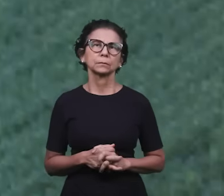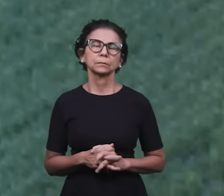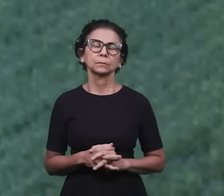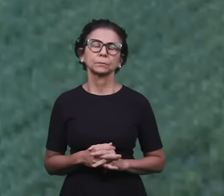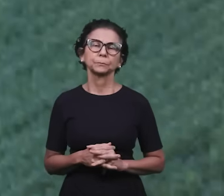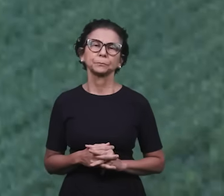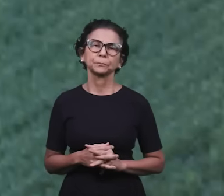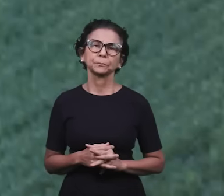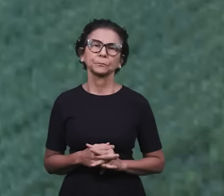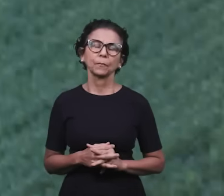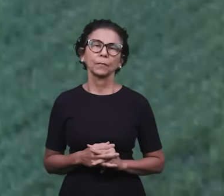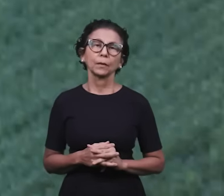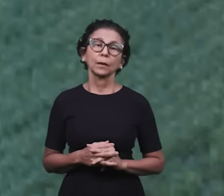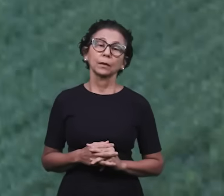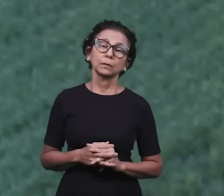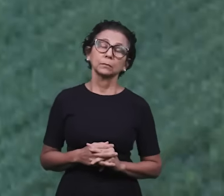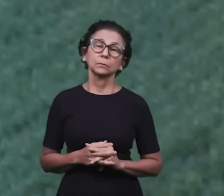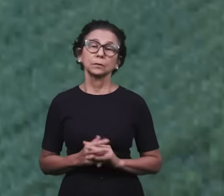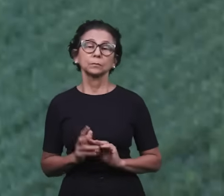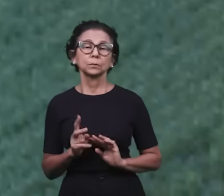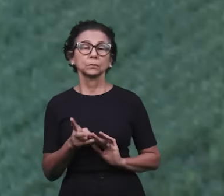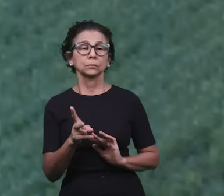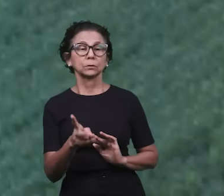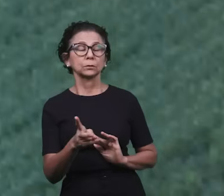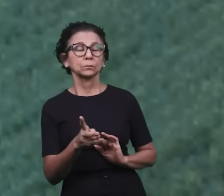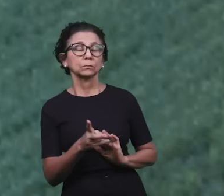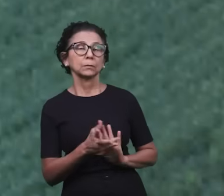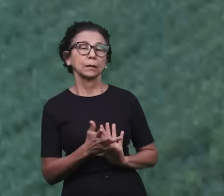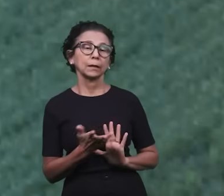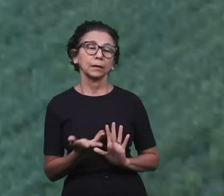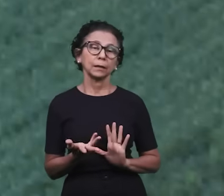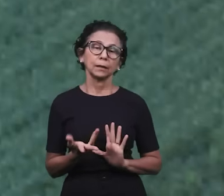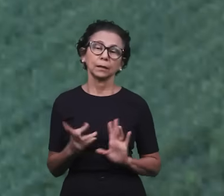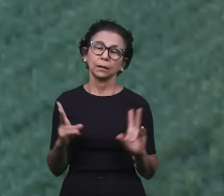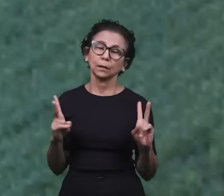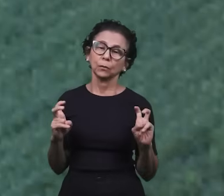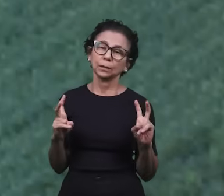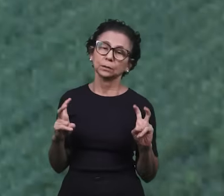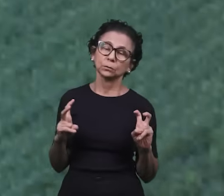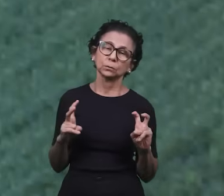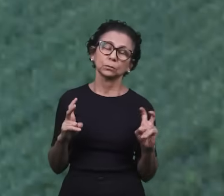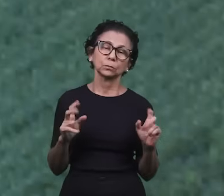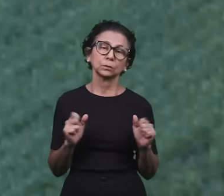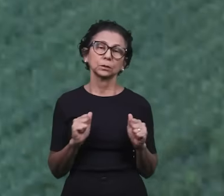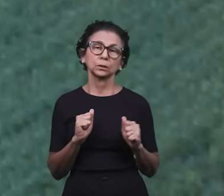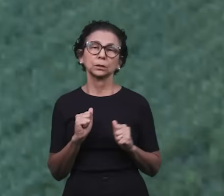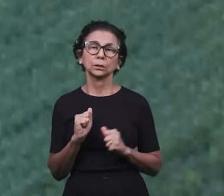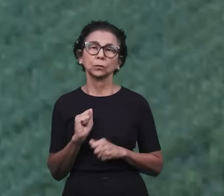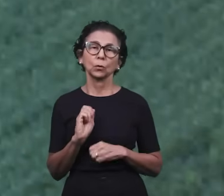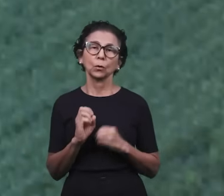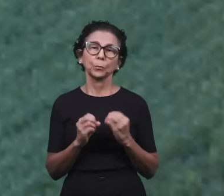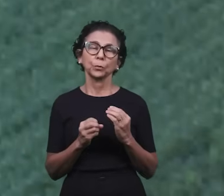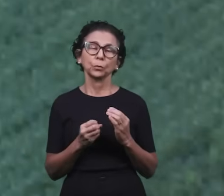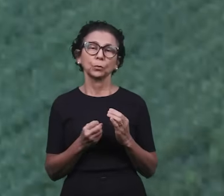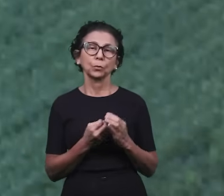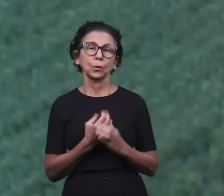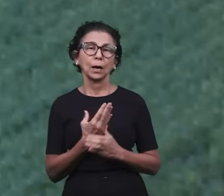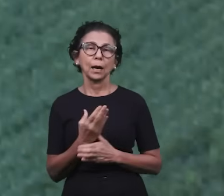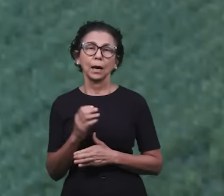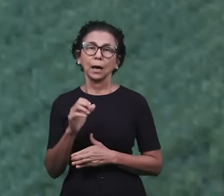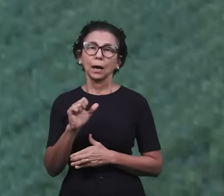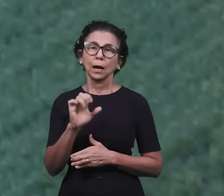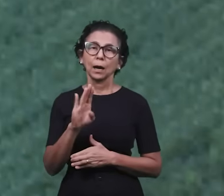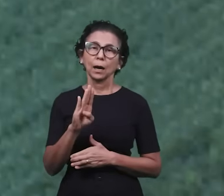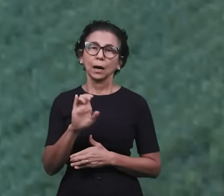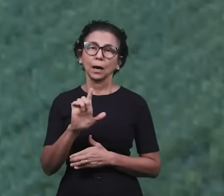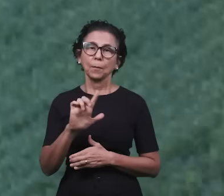poeirinha, coisa ali, sempre vocês vão ver dentro da colmeia uma entrando e saindo. Né? Cada ali são as faxineiras. Ela pega e joga